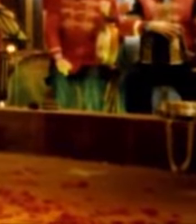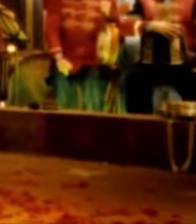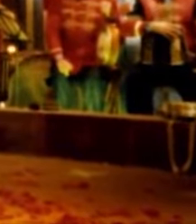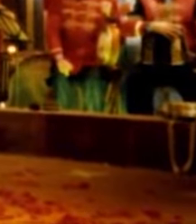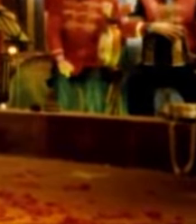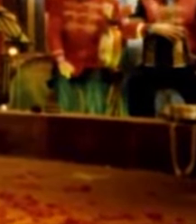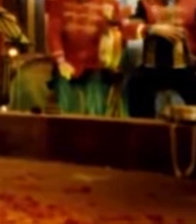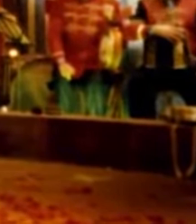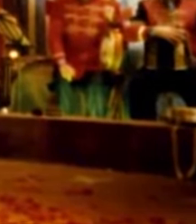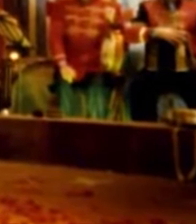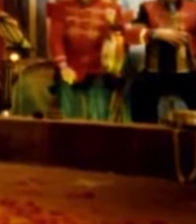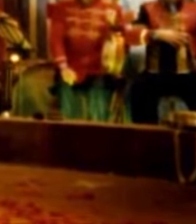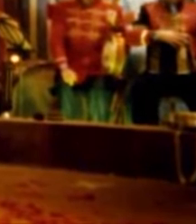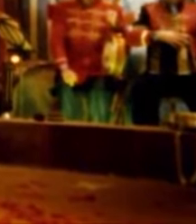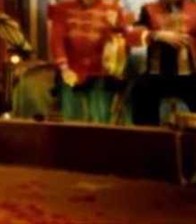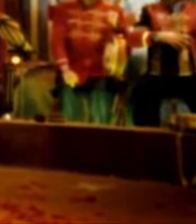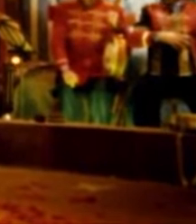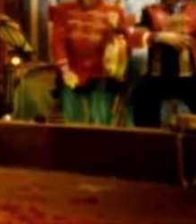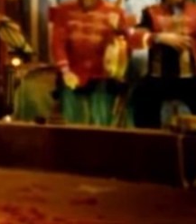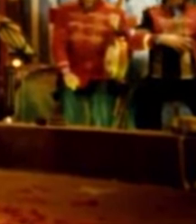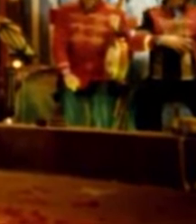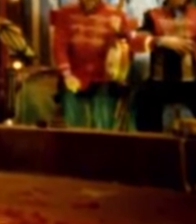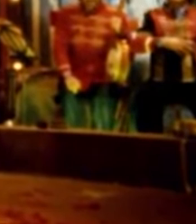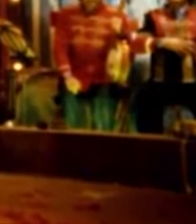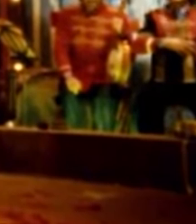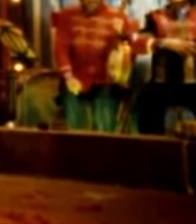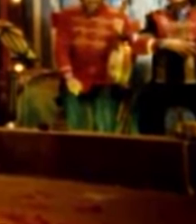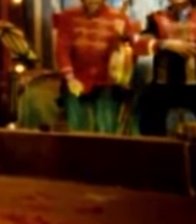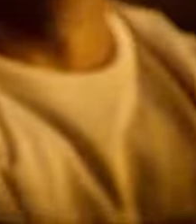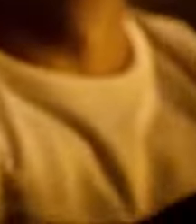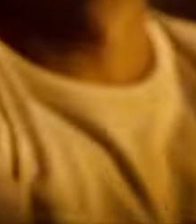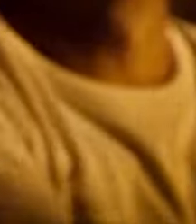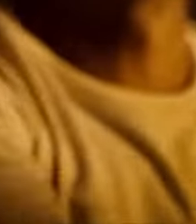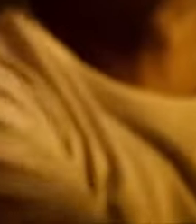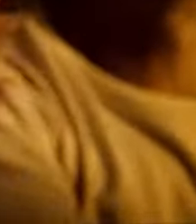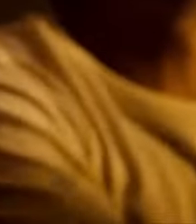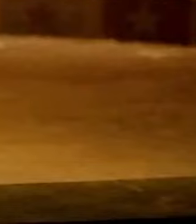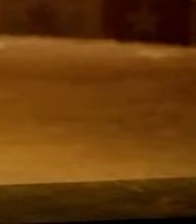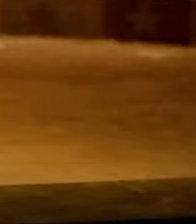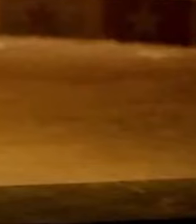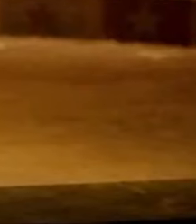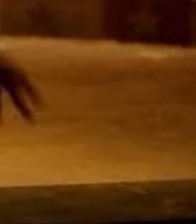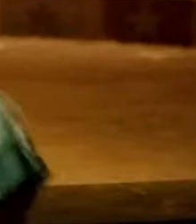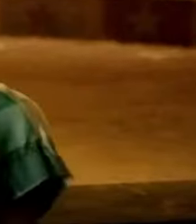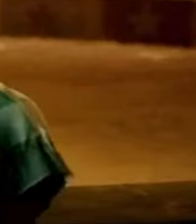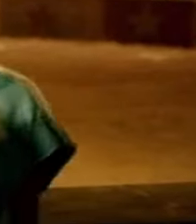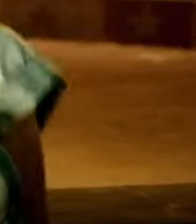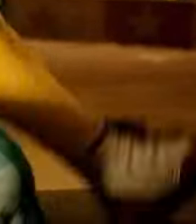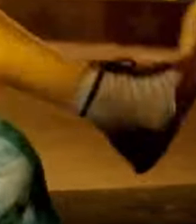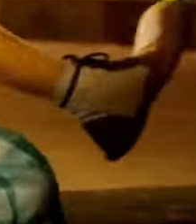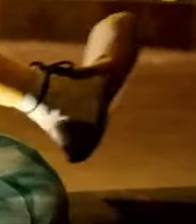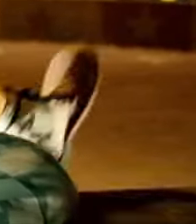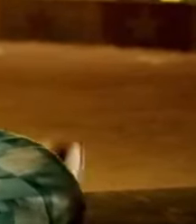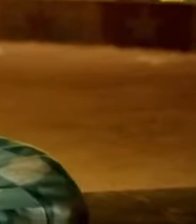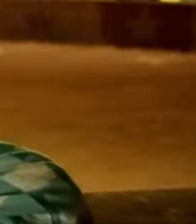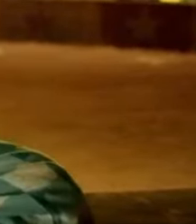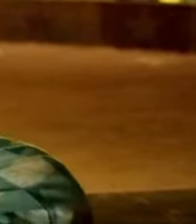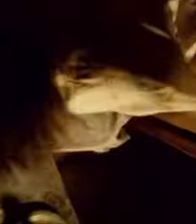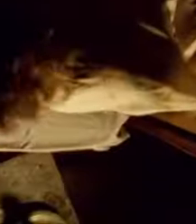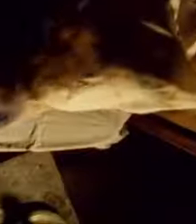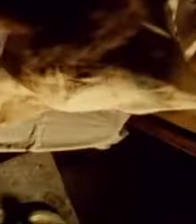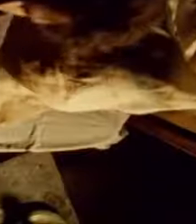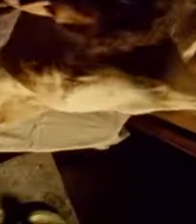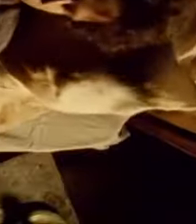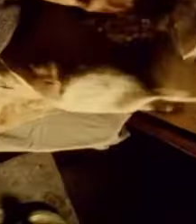Nós somos os palhaços Puro Sangue e Pangaré. Pai e filho, unidos pelo